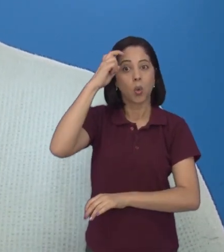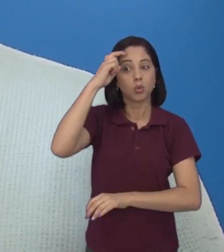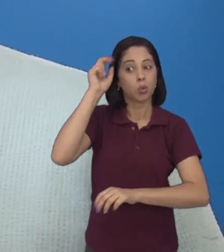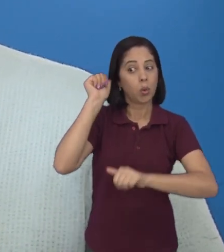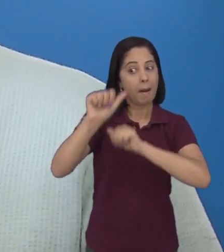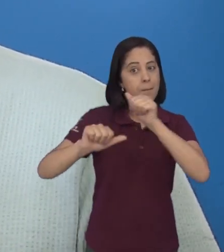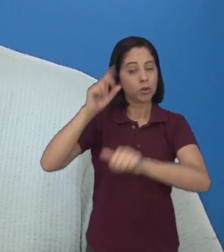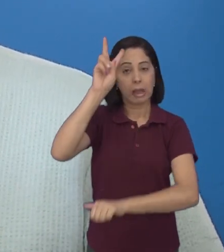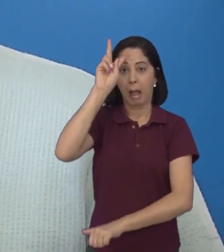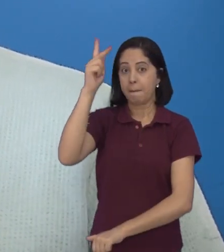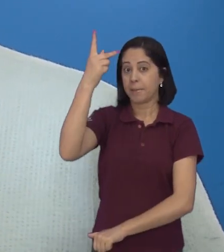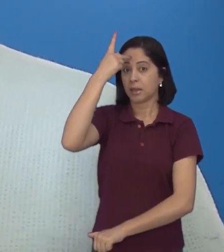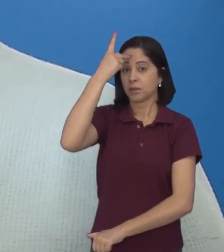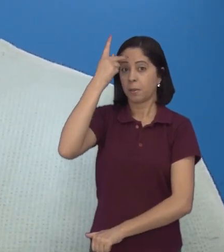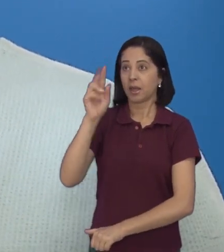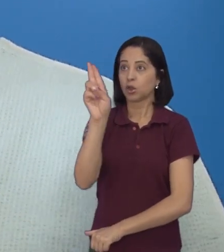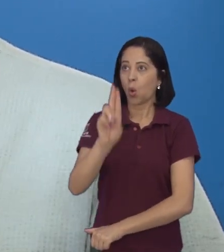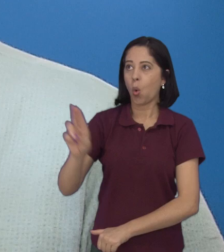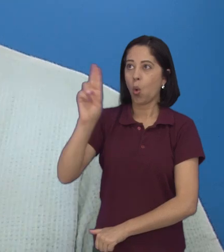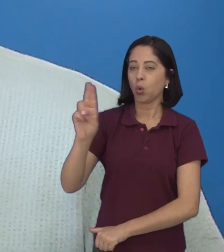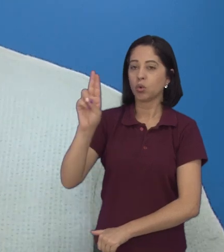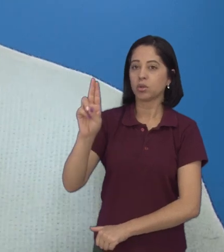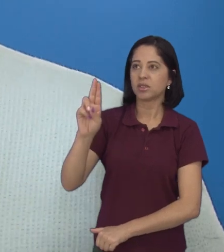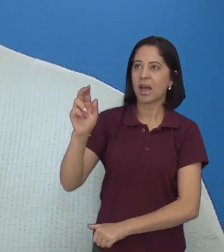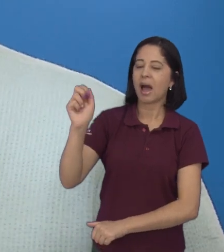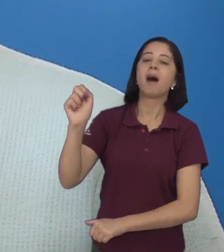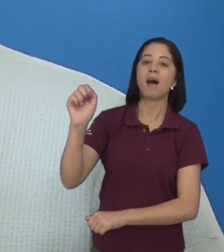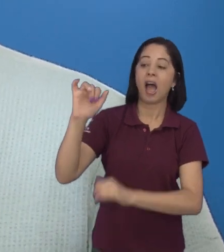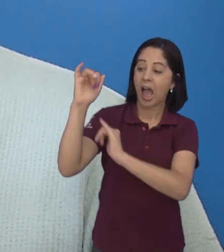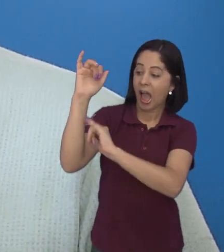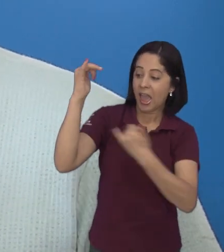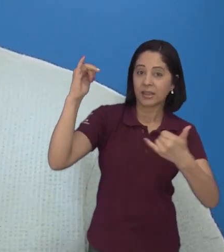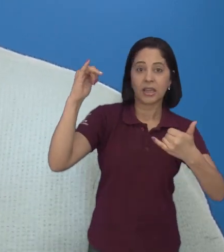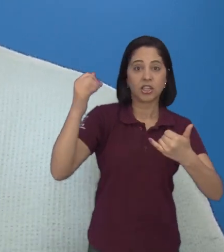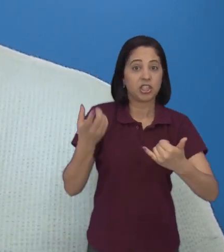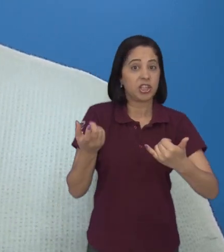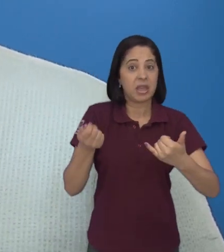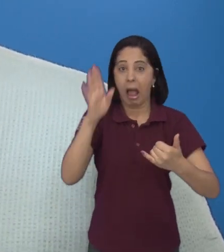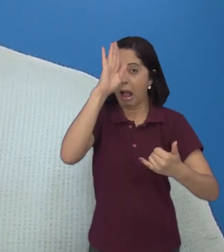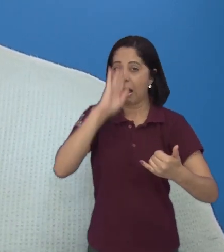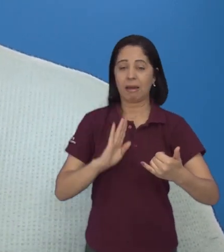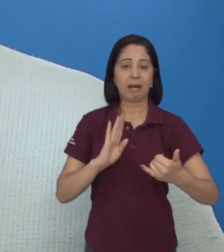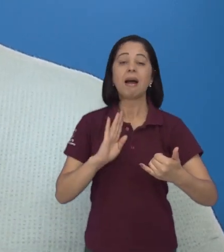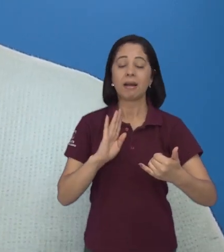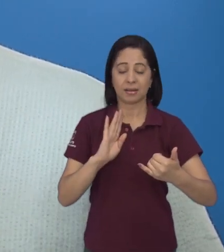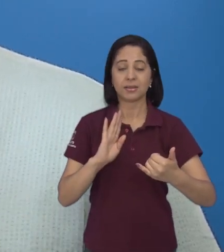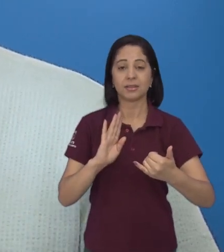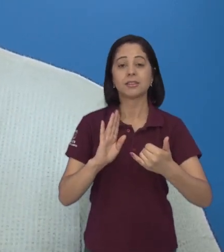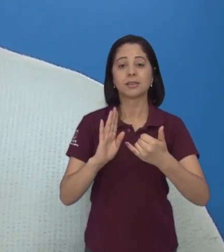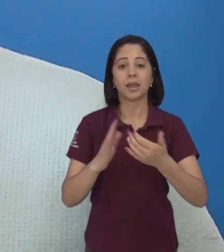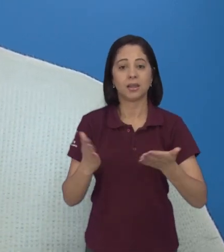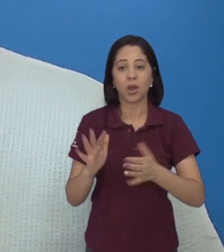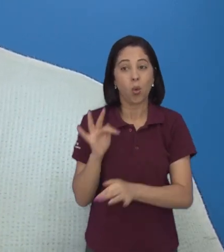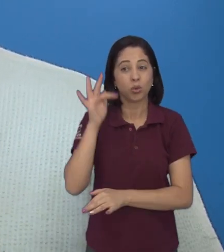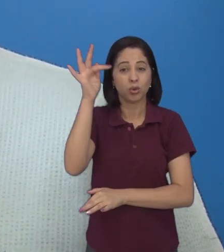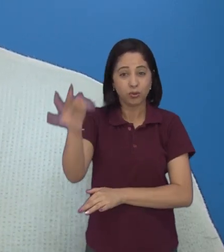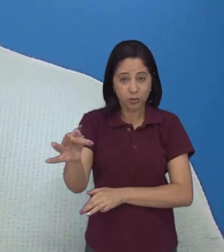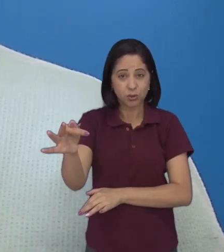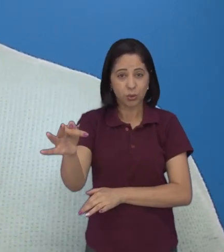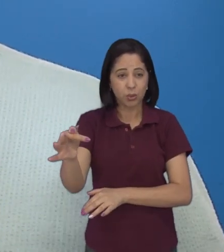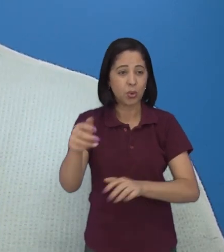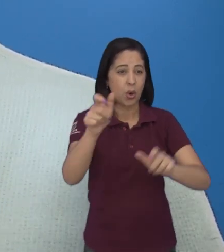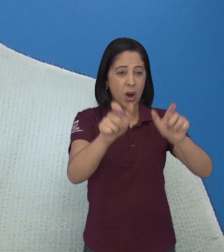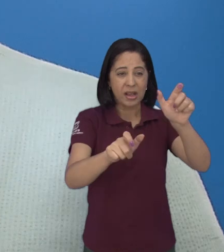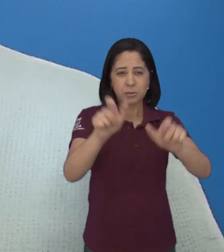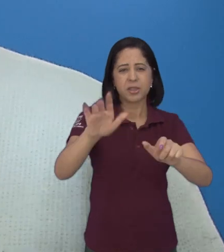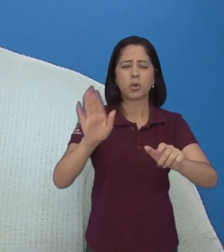também uma cultura, né, de aproveitamento da energia gratuita do sol para a produção de energia elétrica, né? Então as